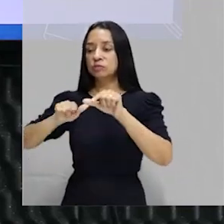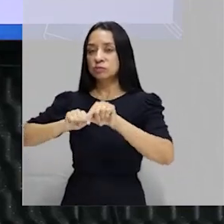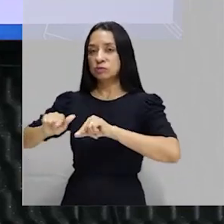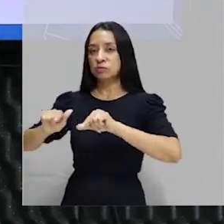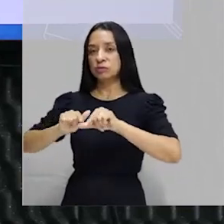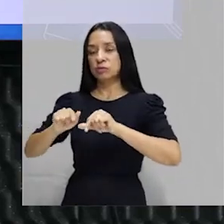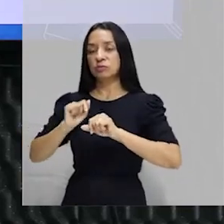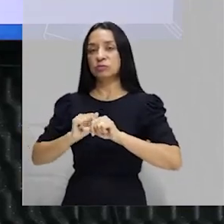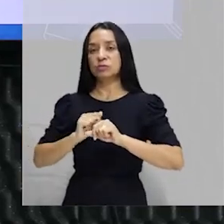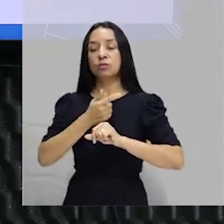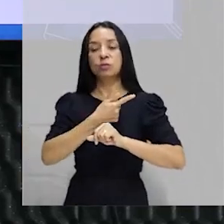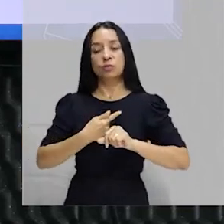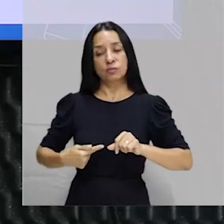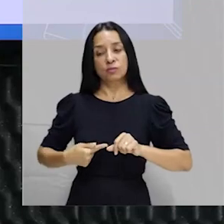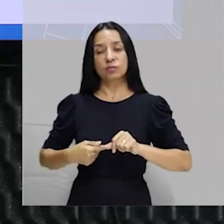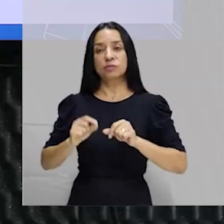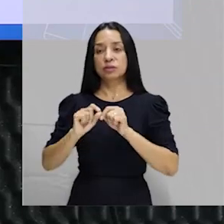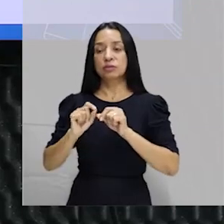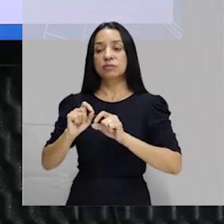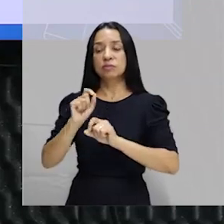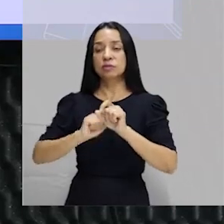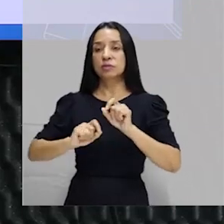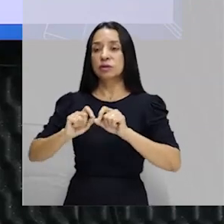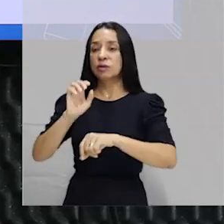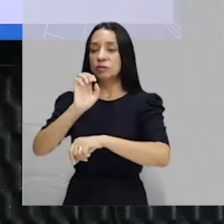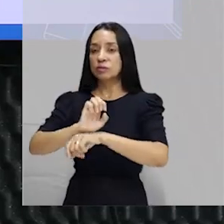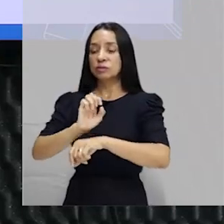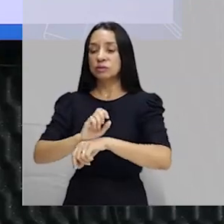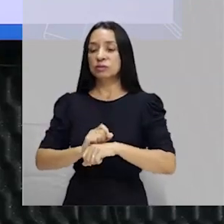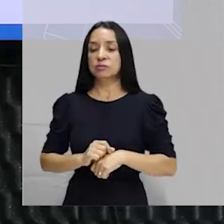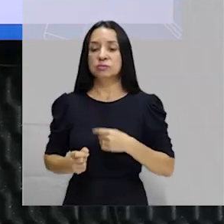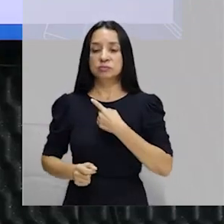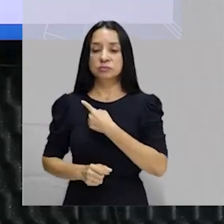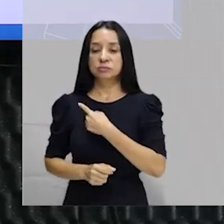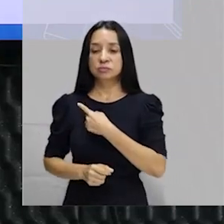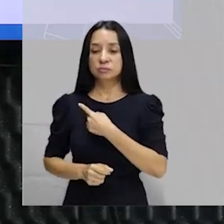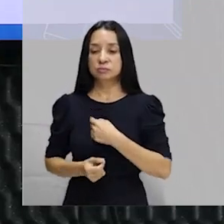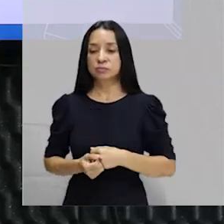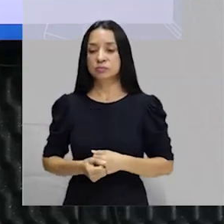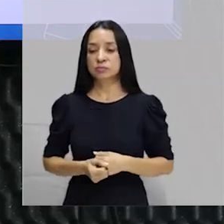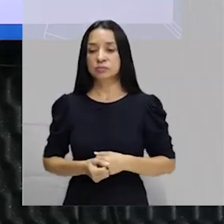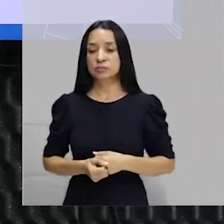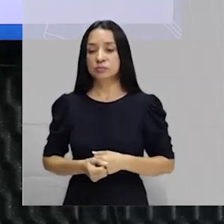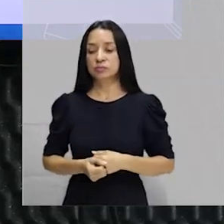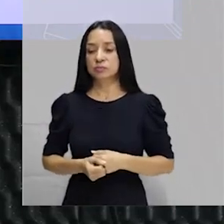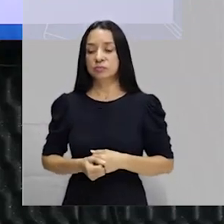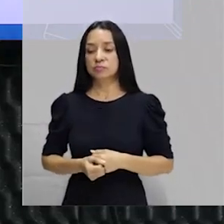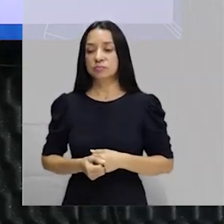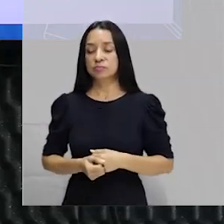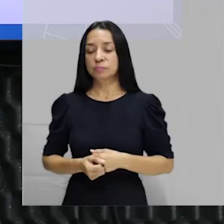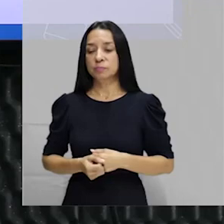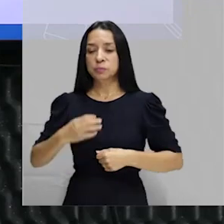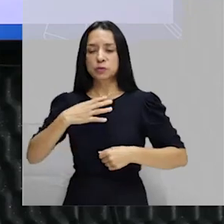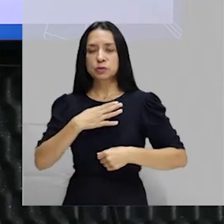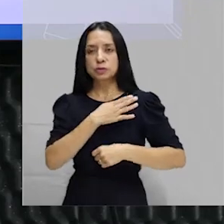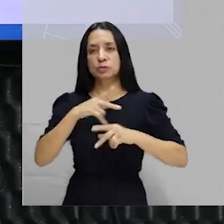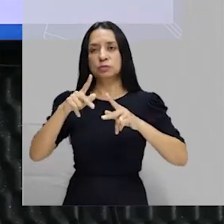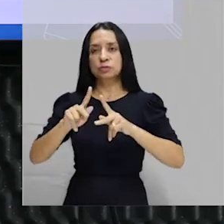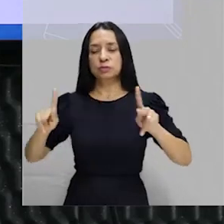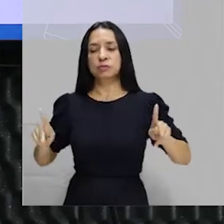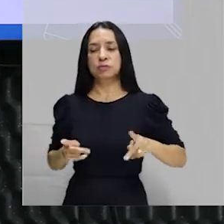uma clara divisão de classes sociais. Uma classe rica, né, que é denominada de burgueses, e a classe da população,